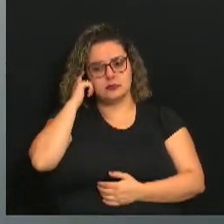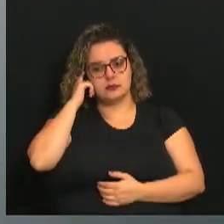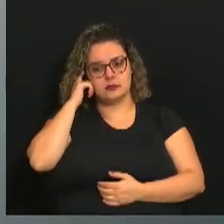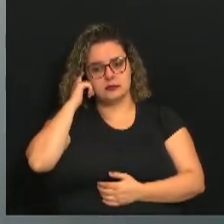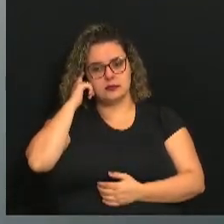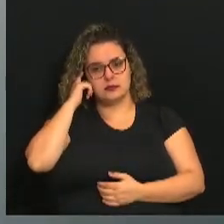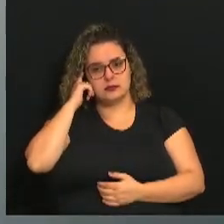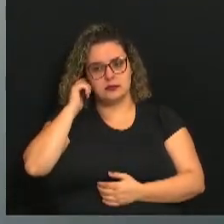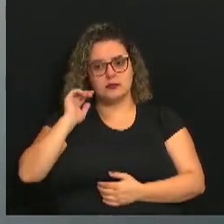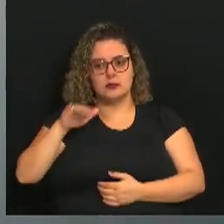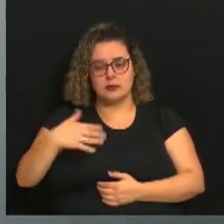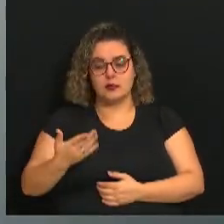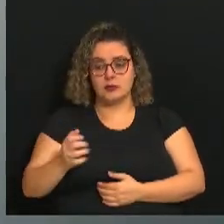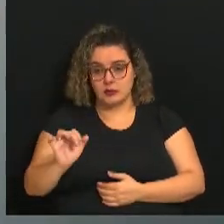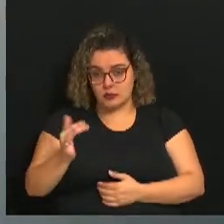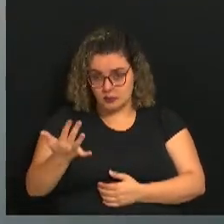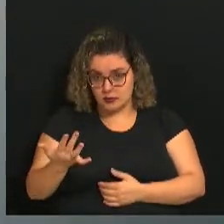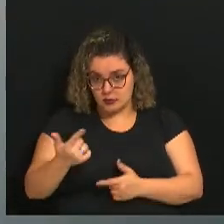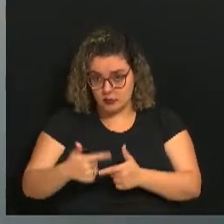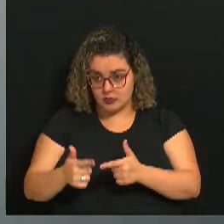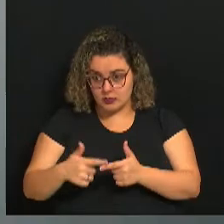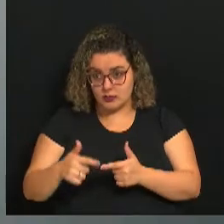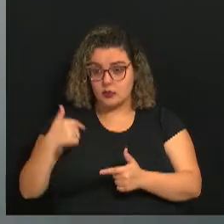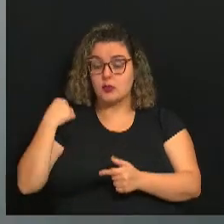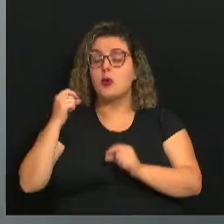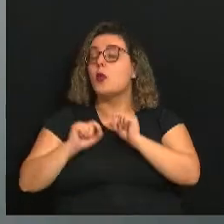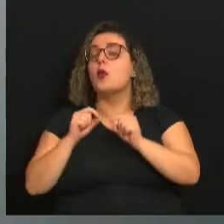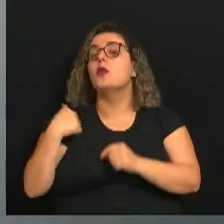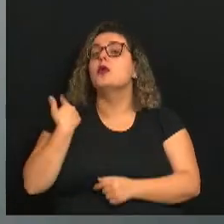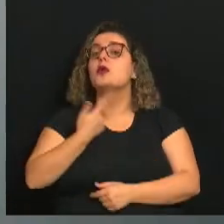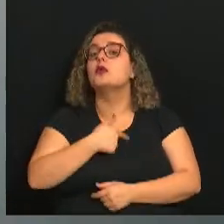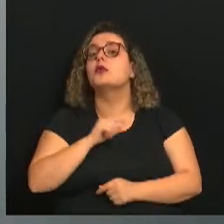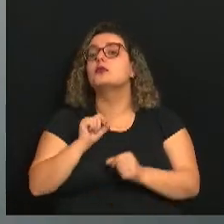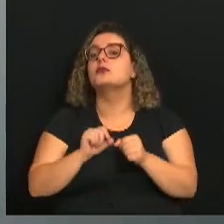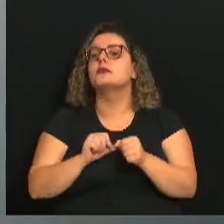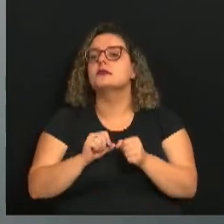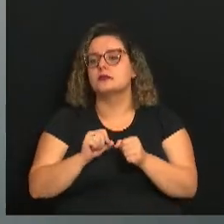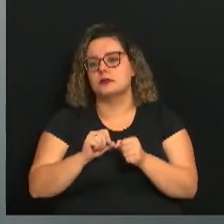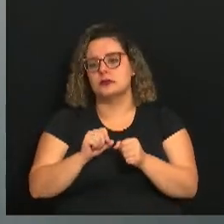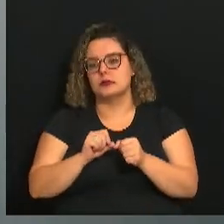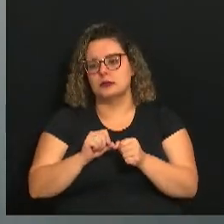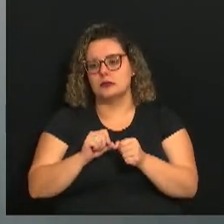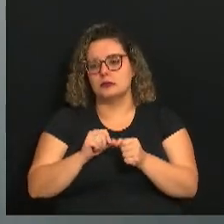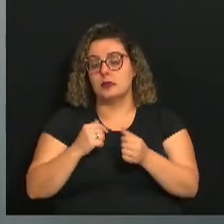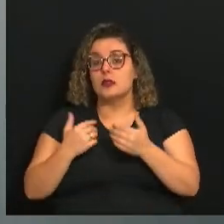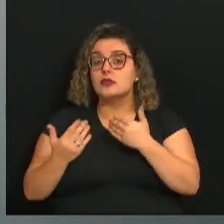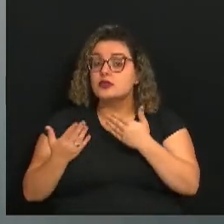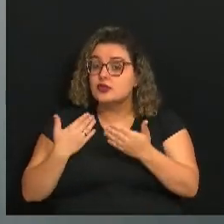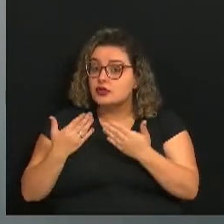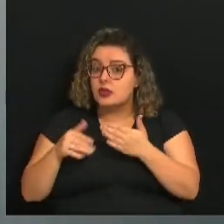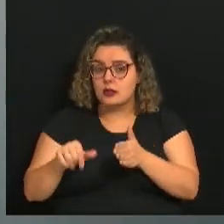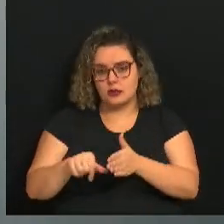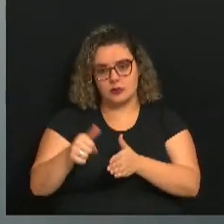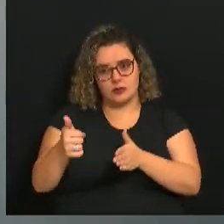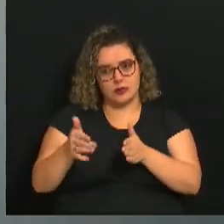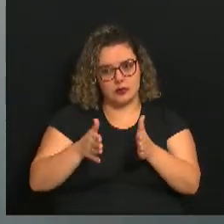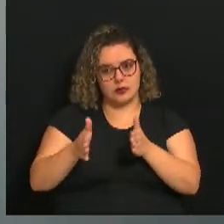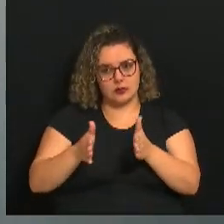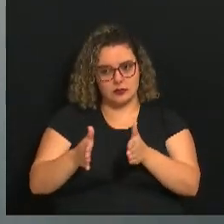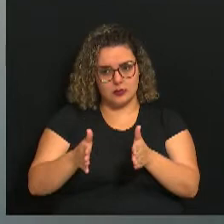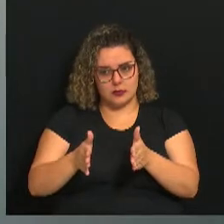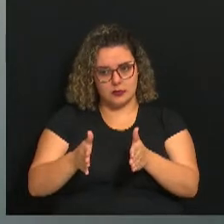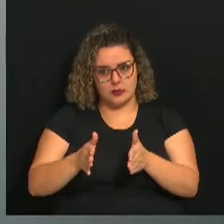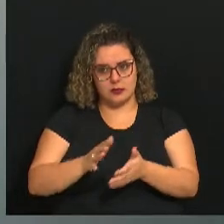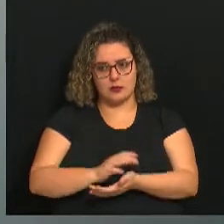gente buscou fazer? A gente buscou superar isso de maneira dialogada. A gente,